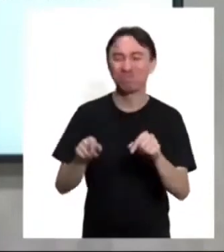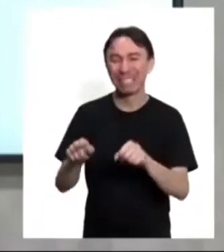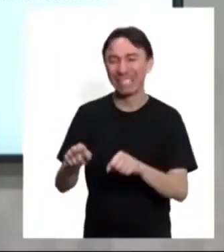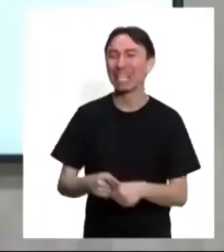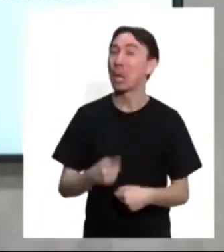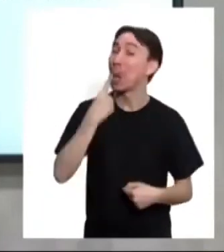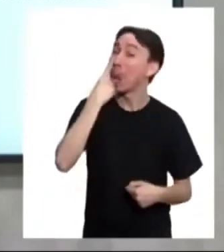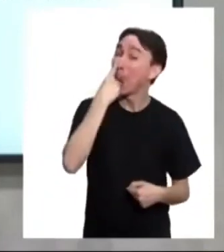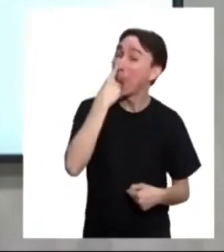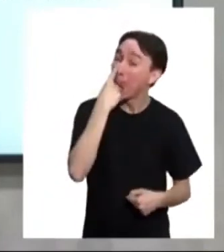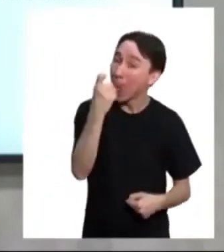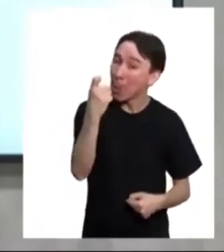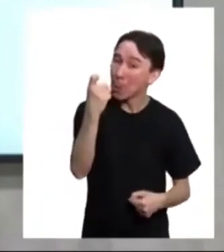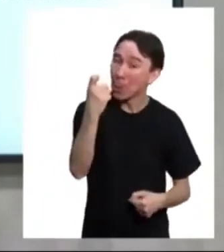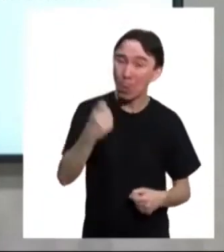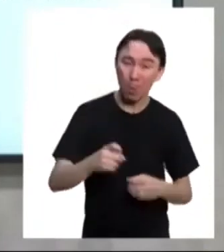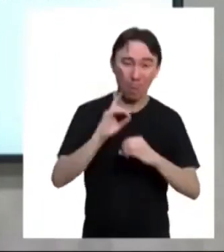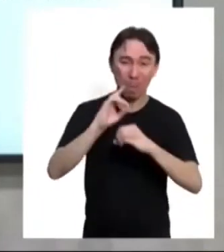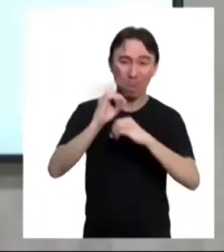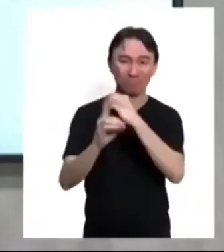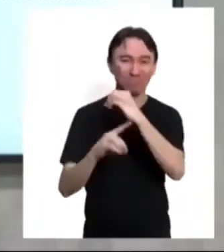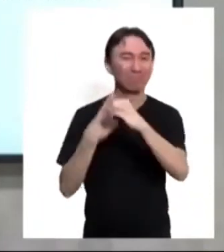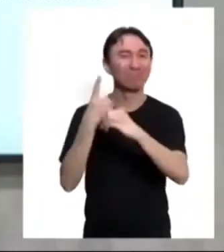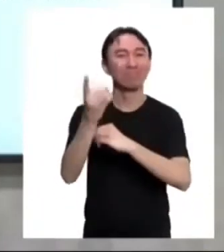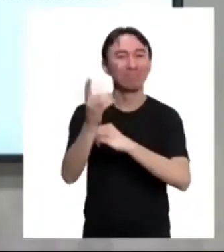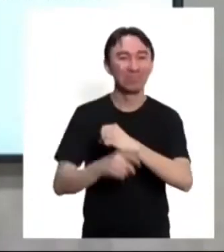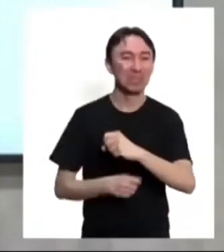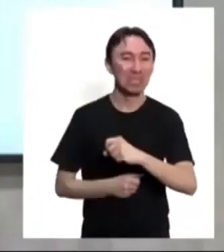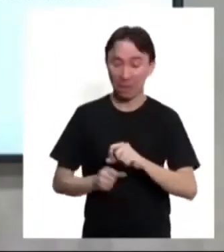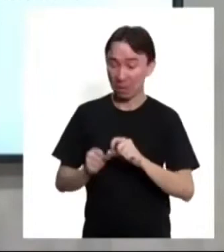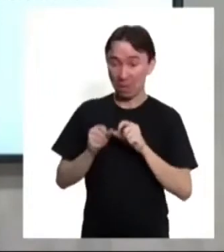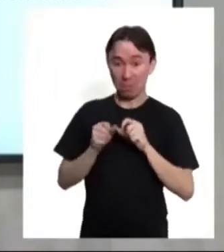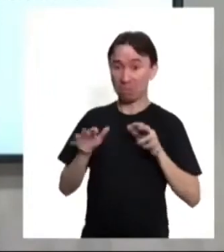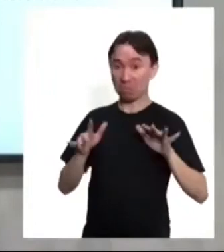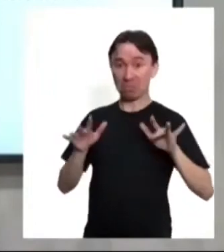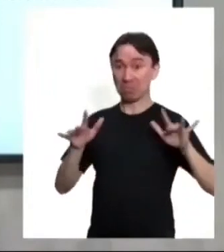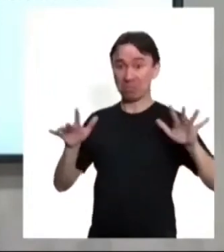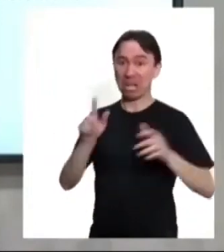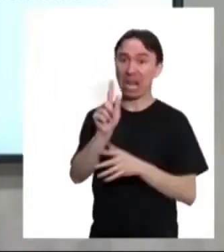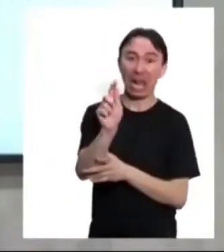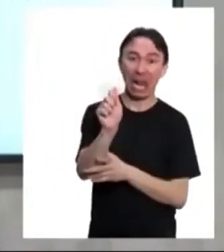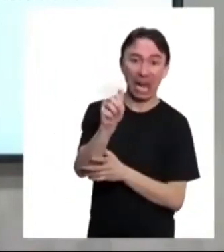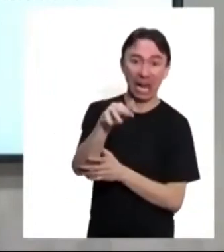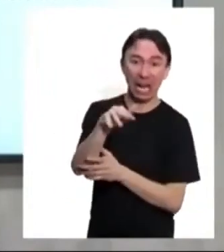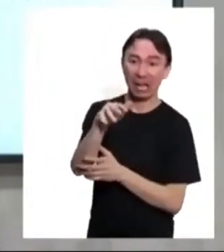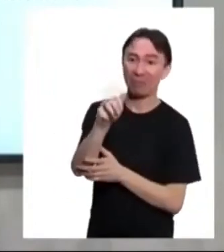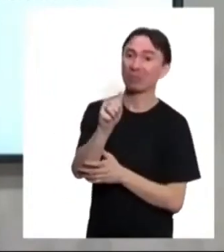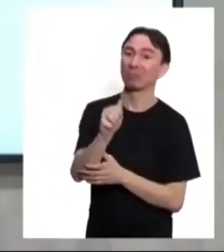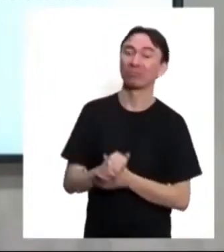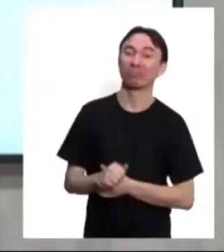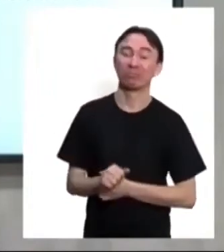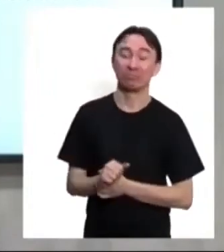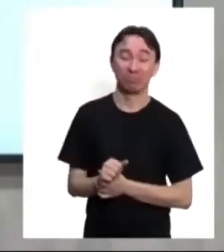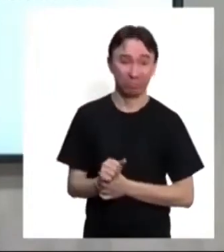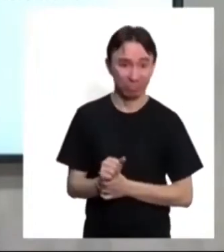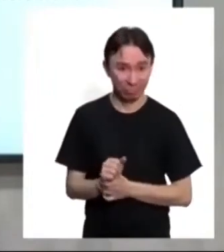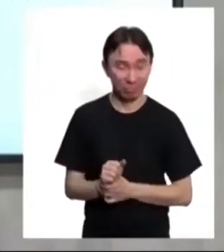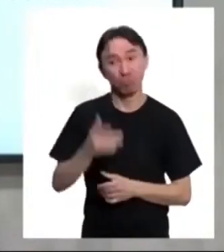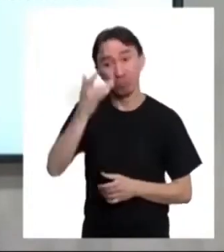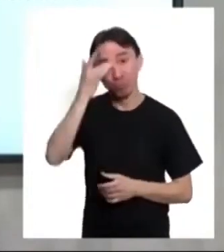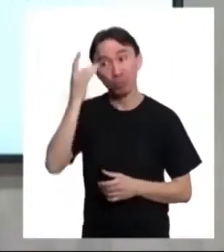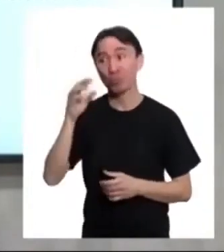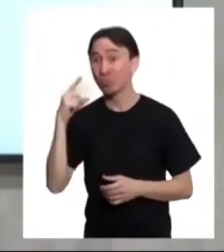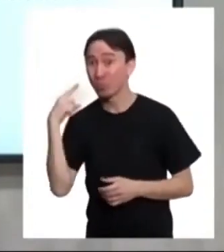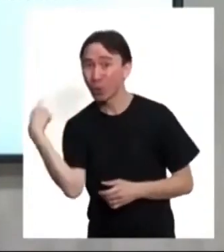que emite radiação gama. Então, ela iria contaminar todo mundo, certo? Aí você